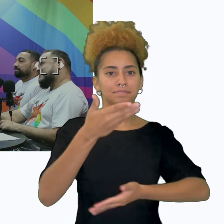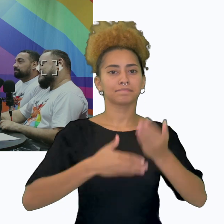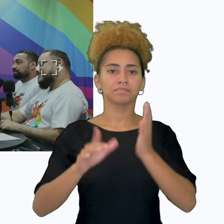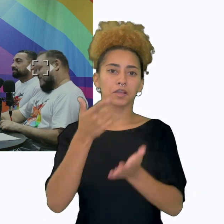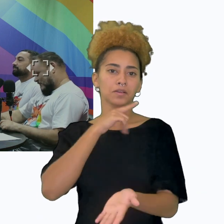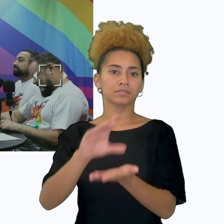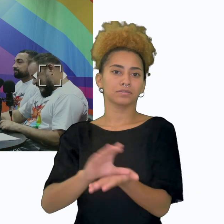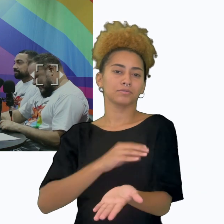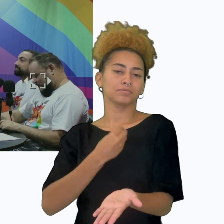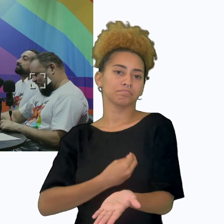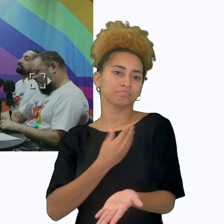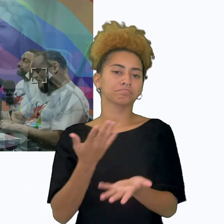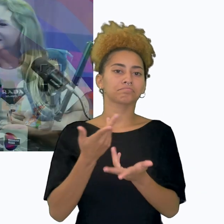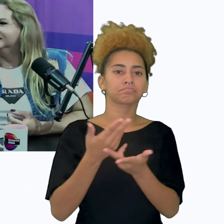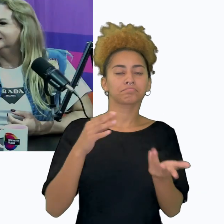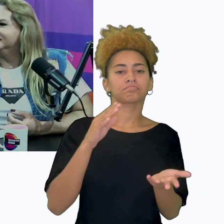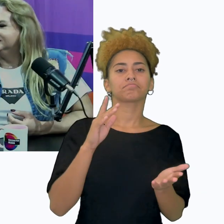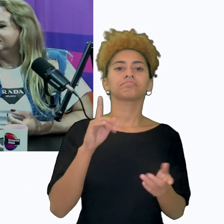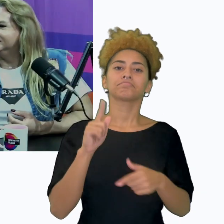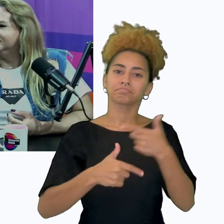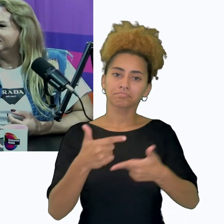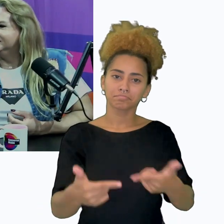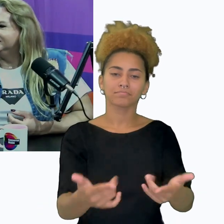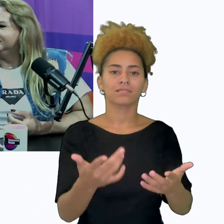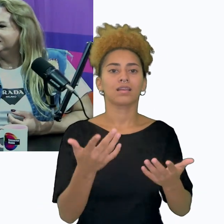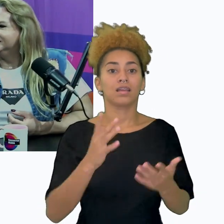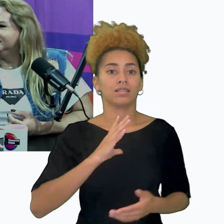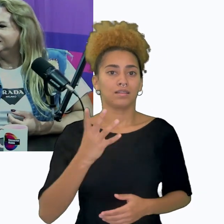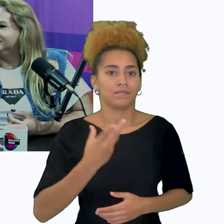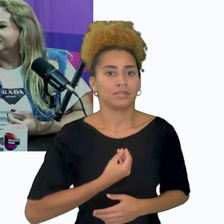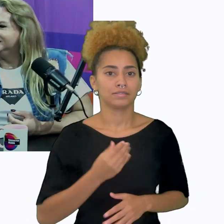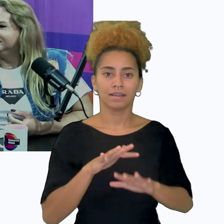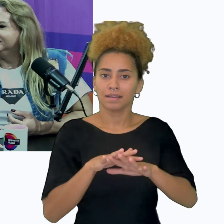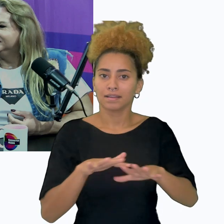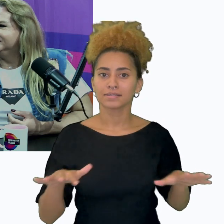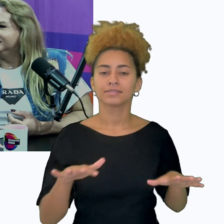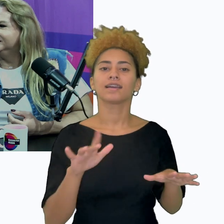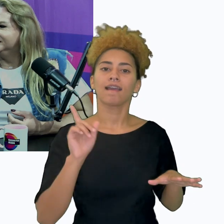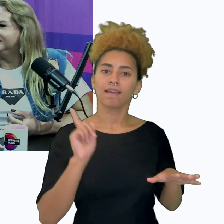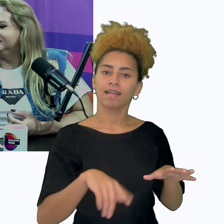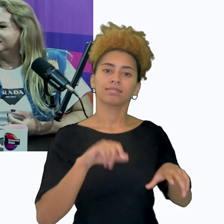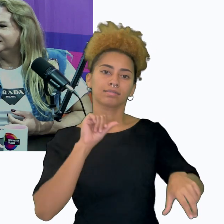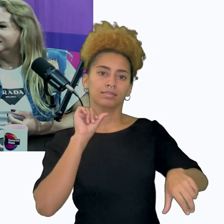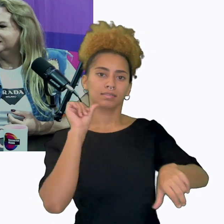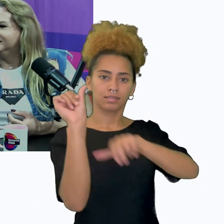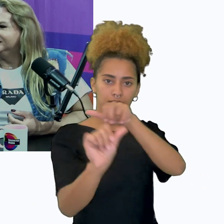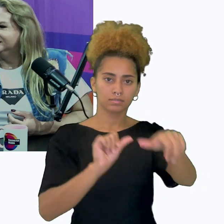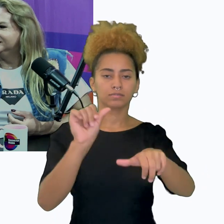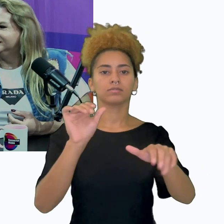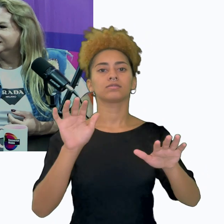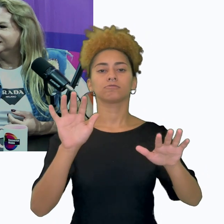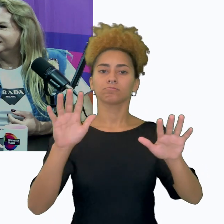dá certo. Faço meu cachezinho, no final estou trabalhando. É assim que a gente tem que fazer, né? Acho que travesti é